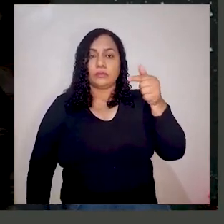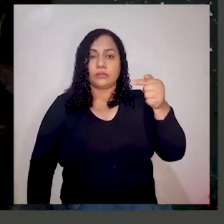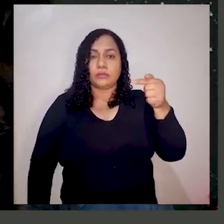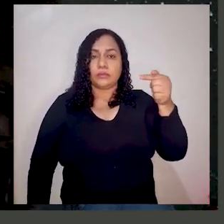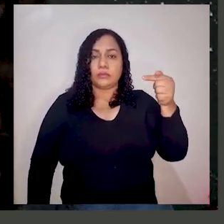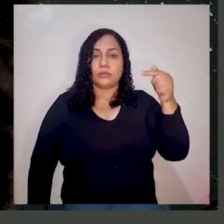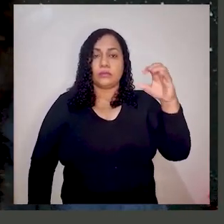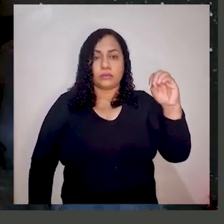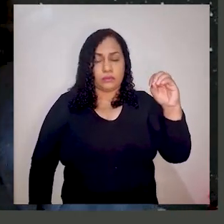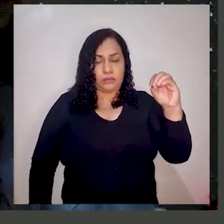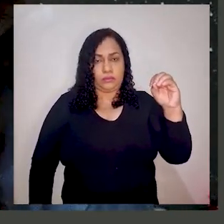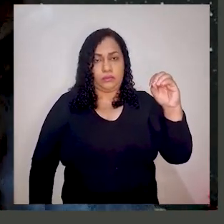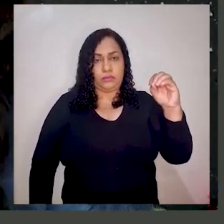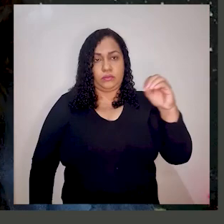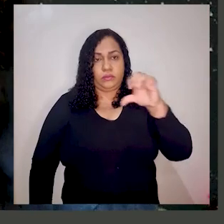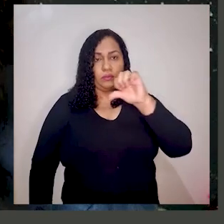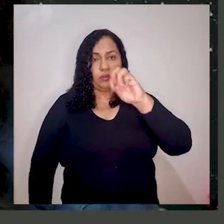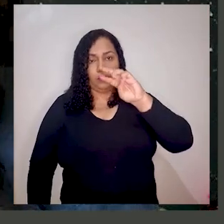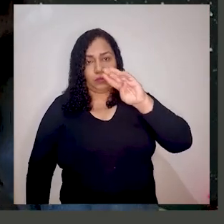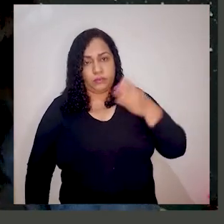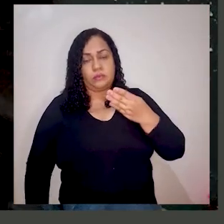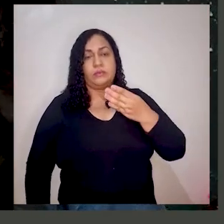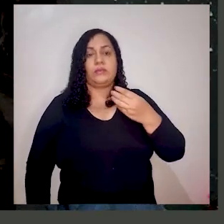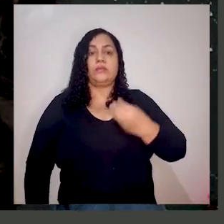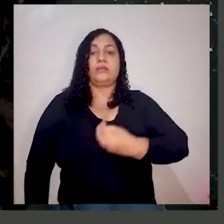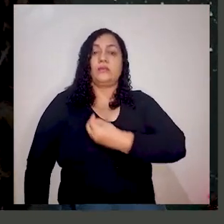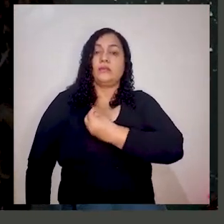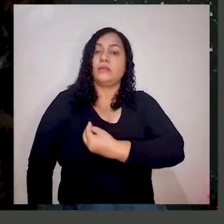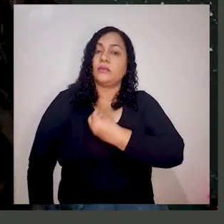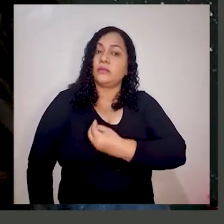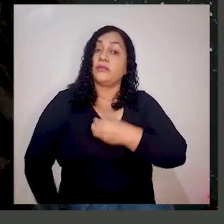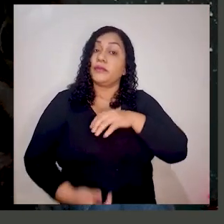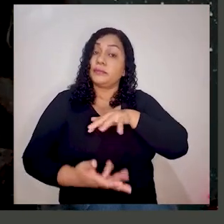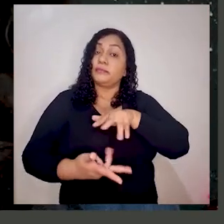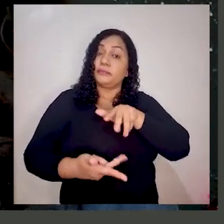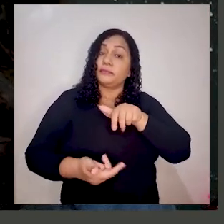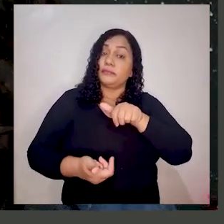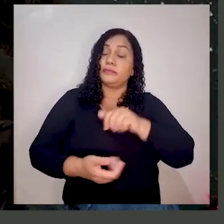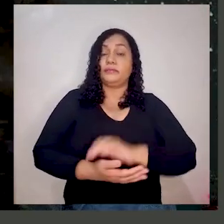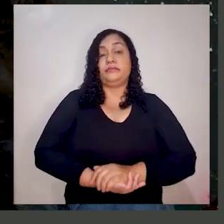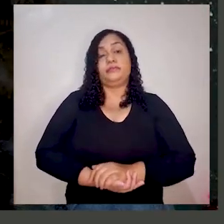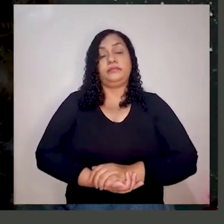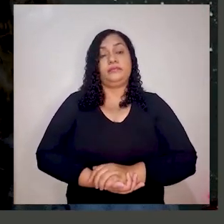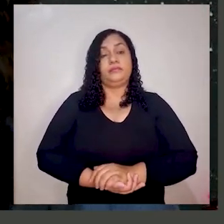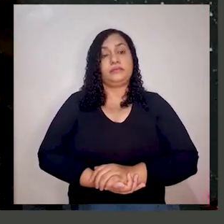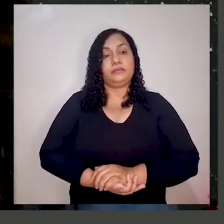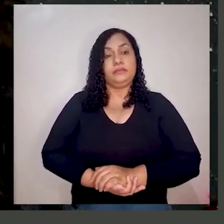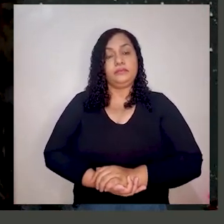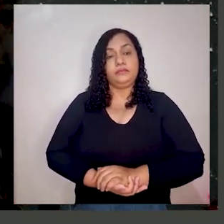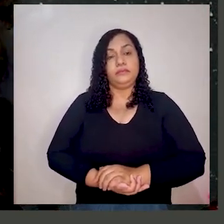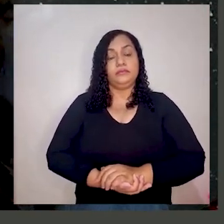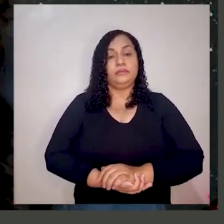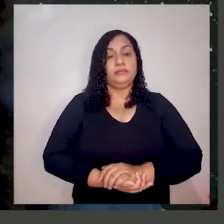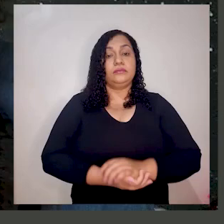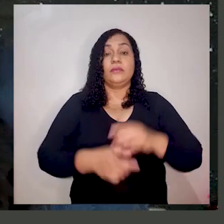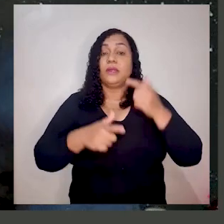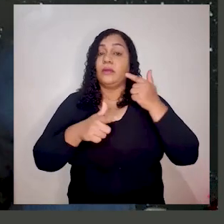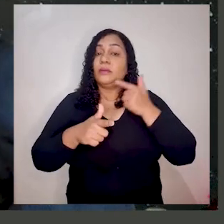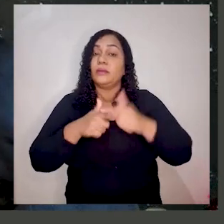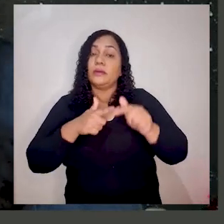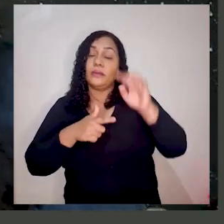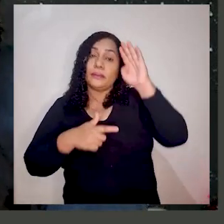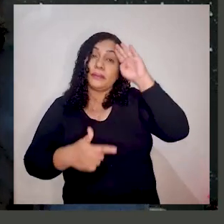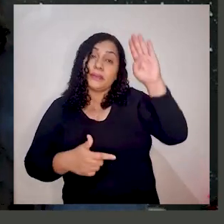9,770, ou seja, 9 bilhões de pessoas habitarão esse planetinha. Pessoal, e o principal problema disso é